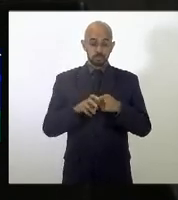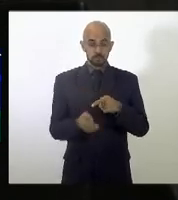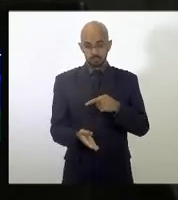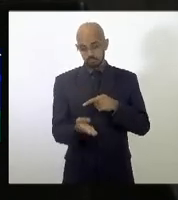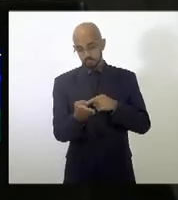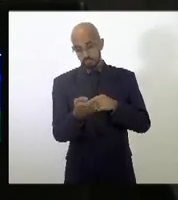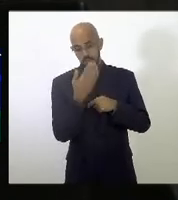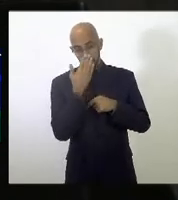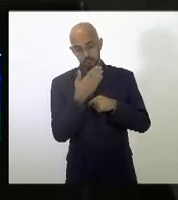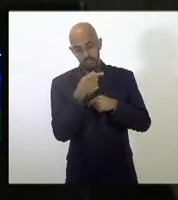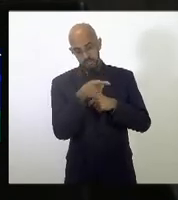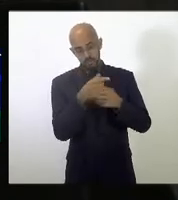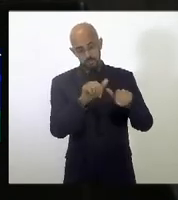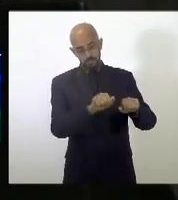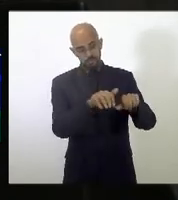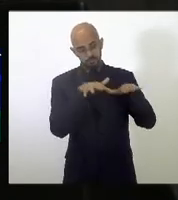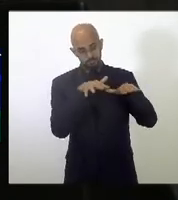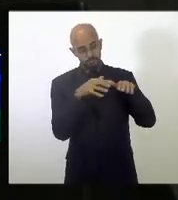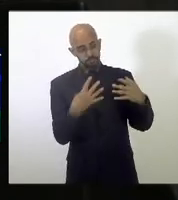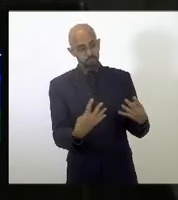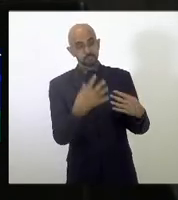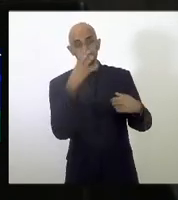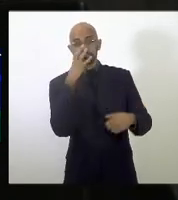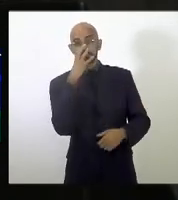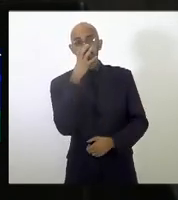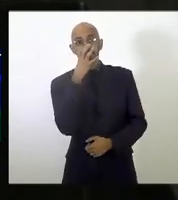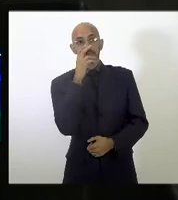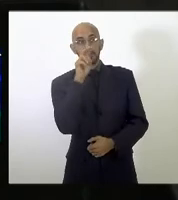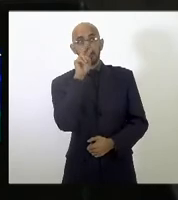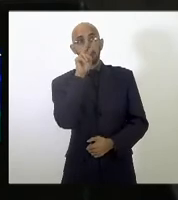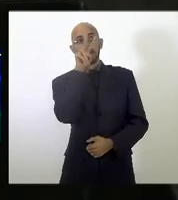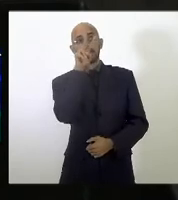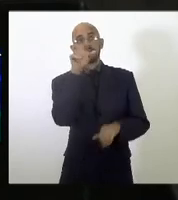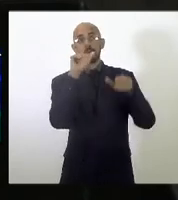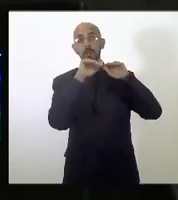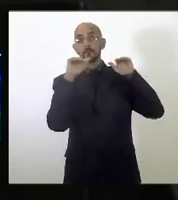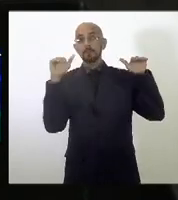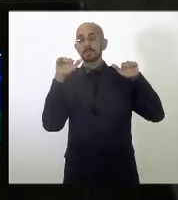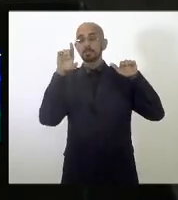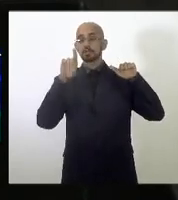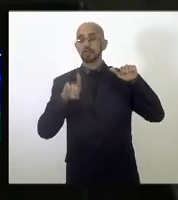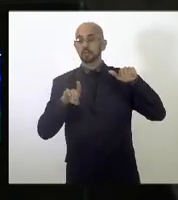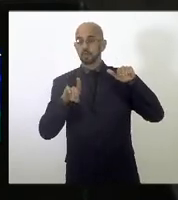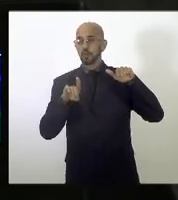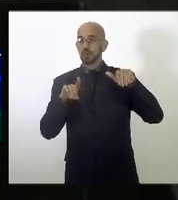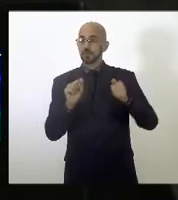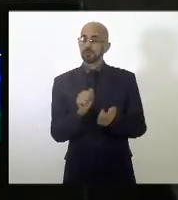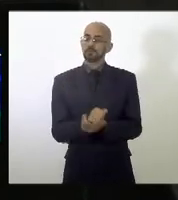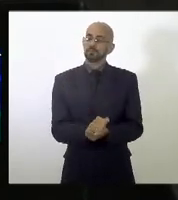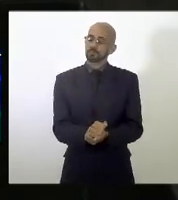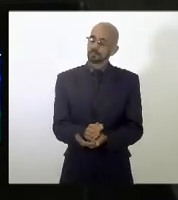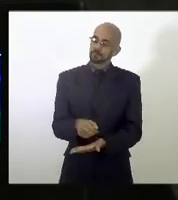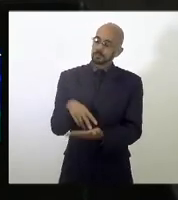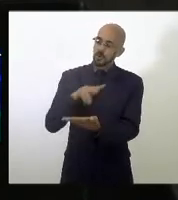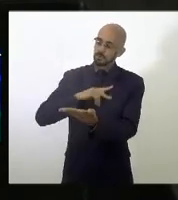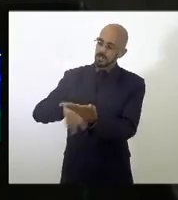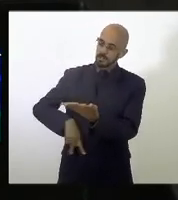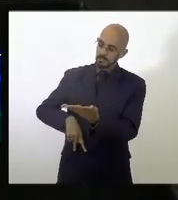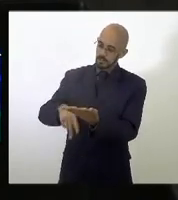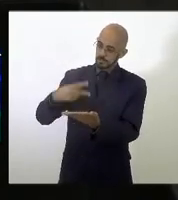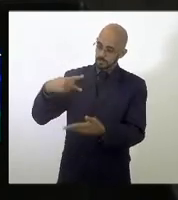deputados, olhava para a mesa diretora, presidida por Vossa